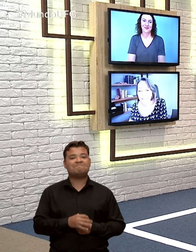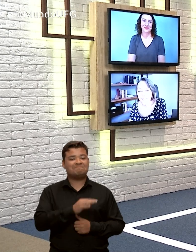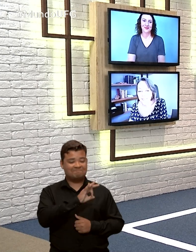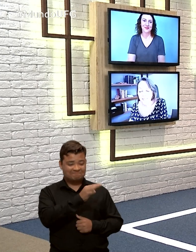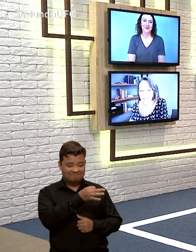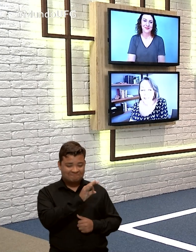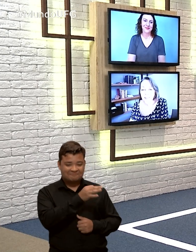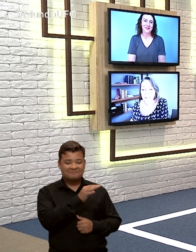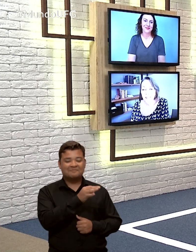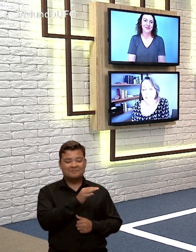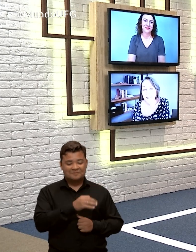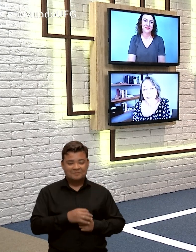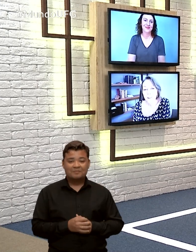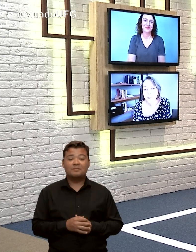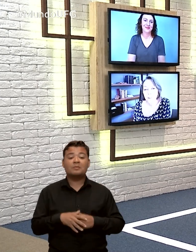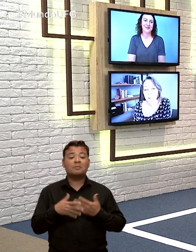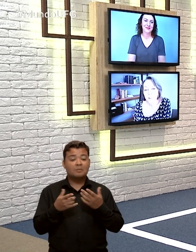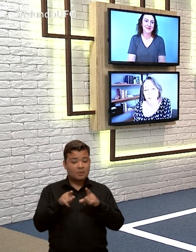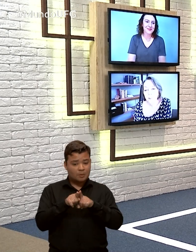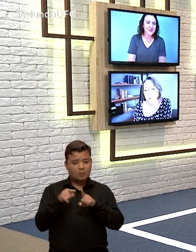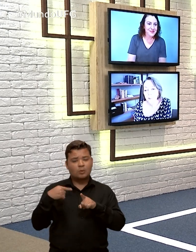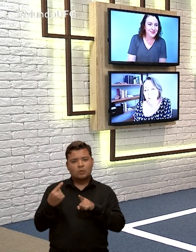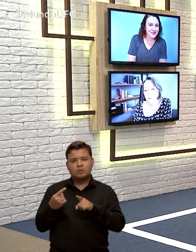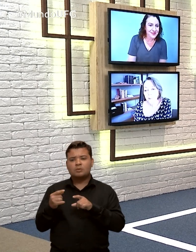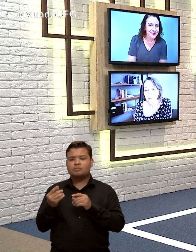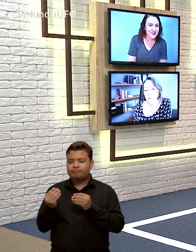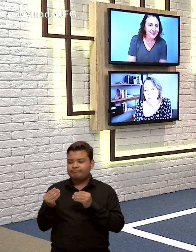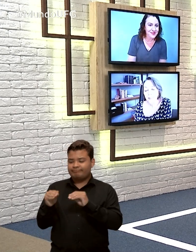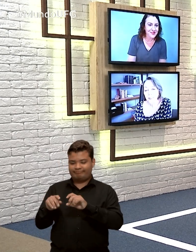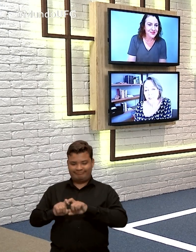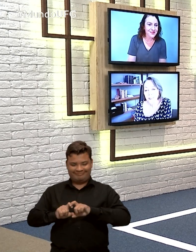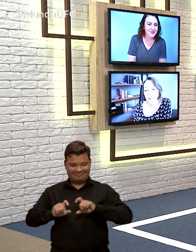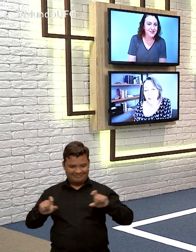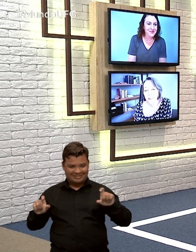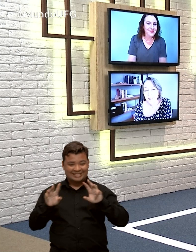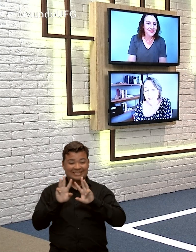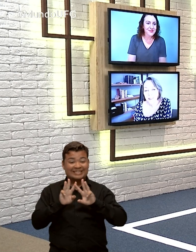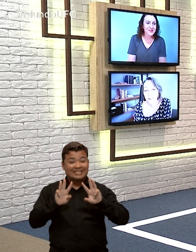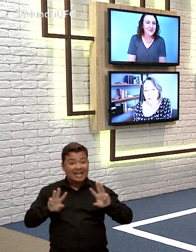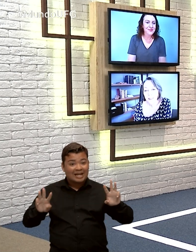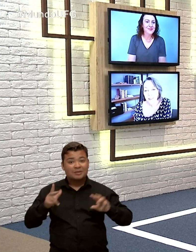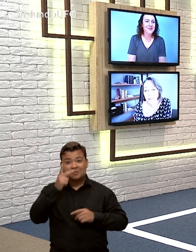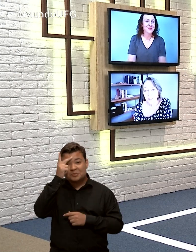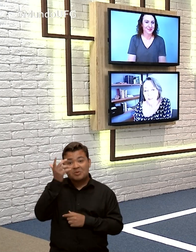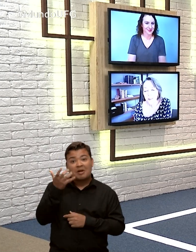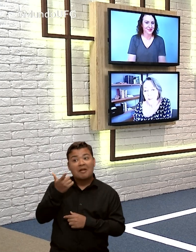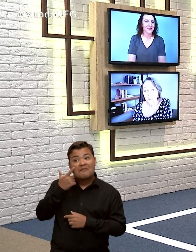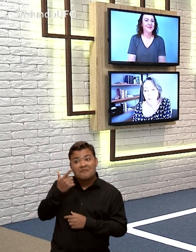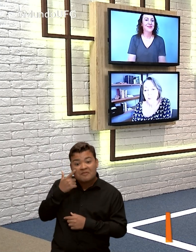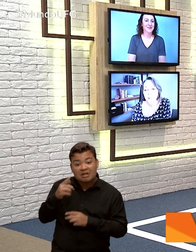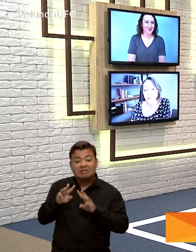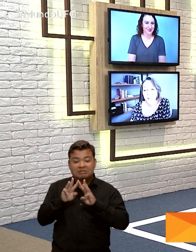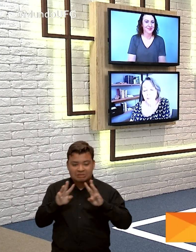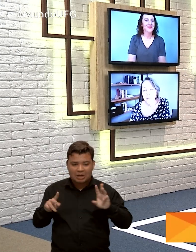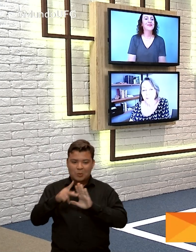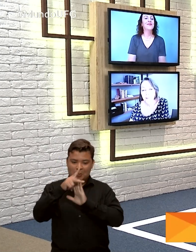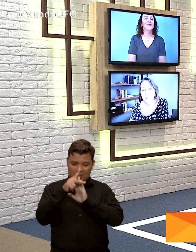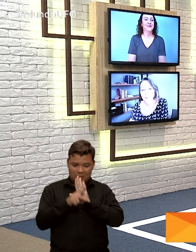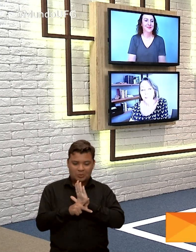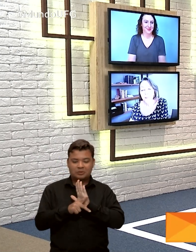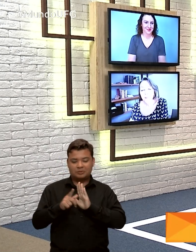Certinho, a gente está deixando aí também, vai deixar aqui o endereço do site para quem quiser acessar, o site do